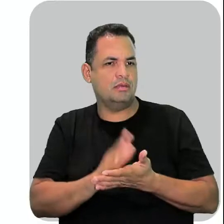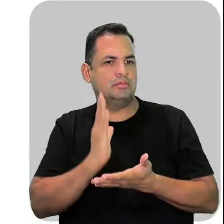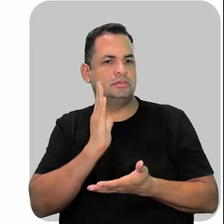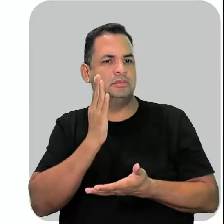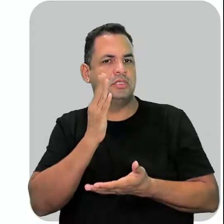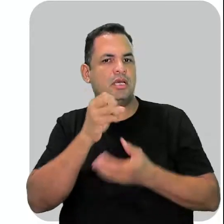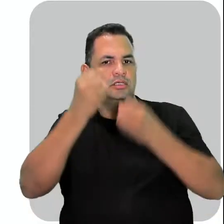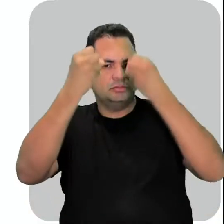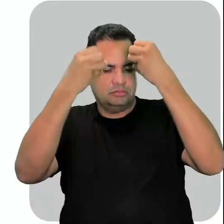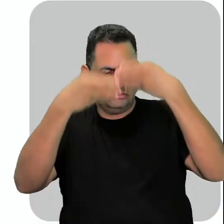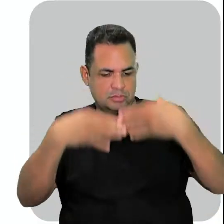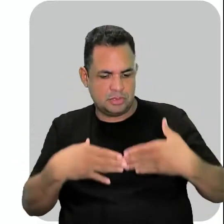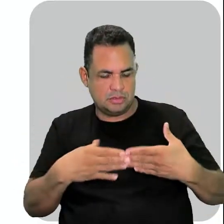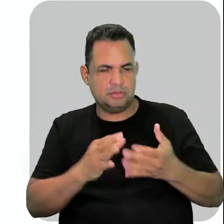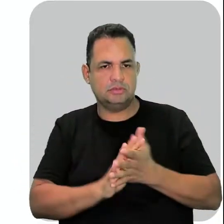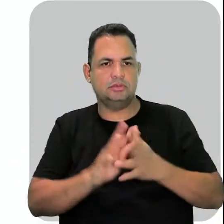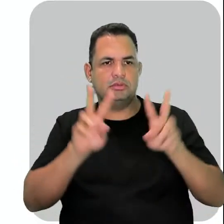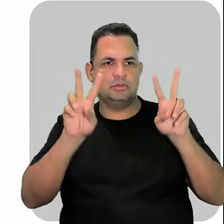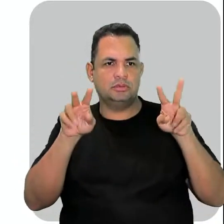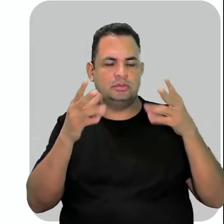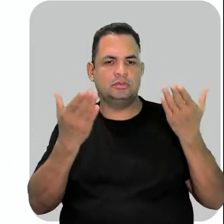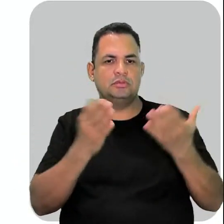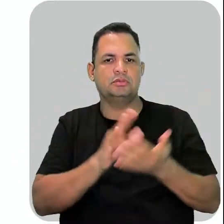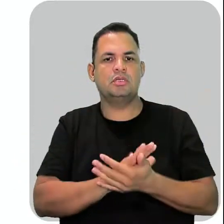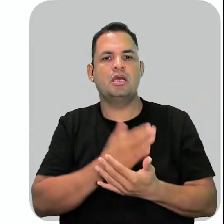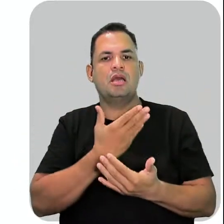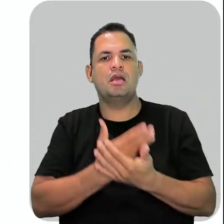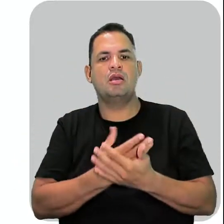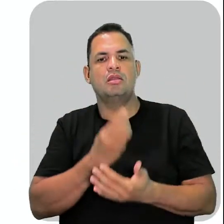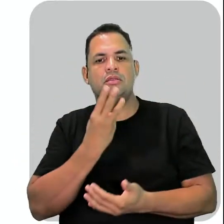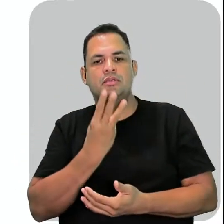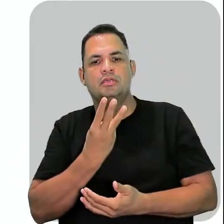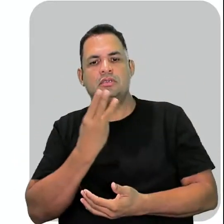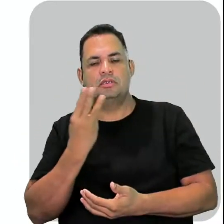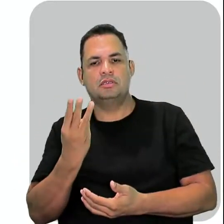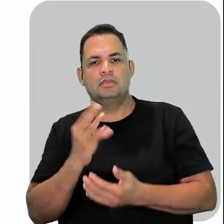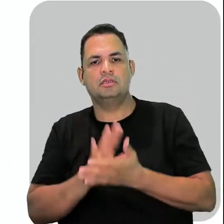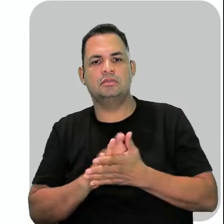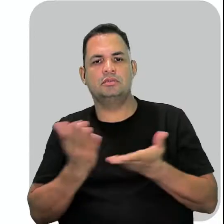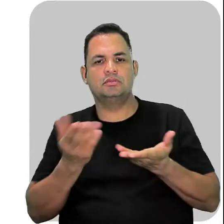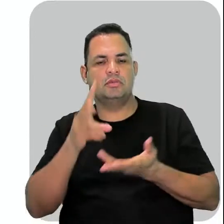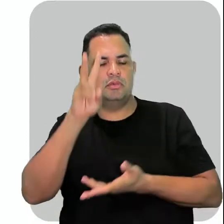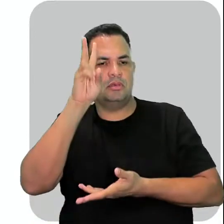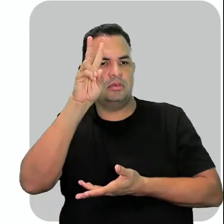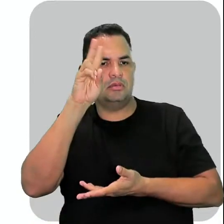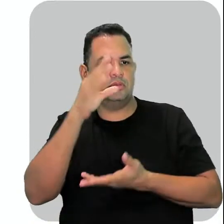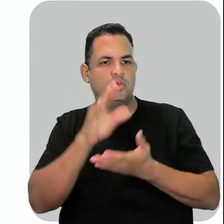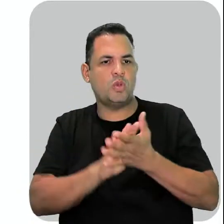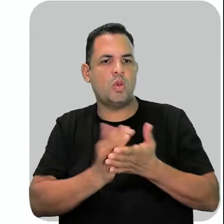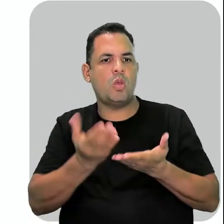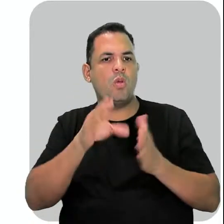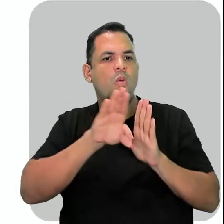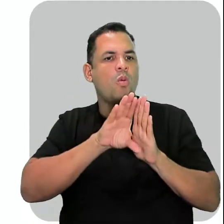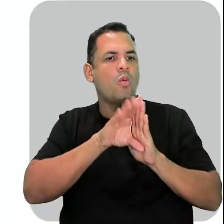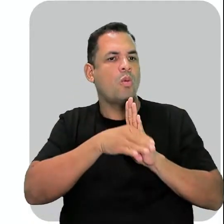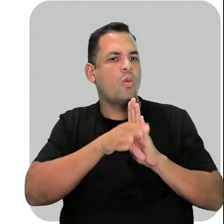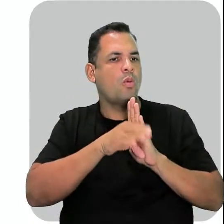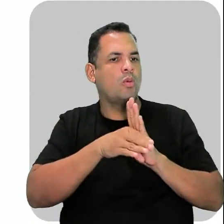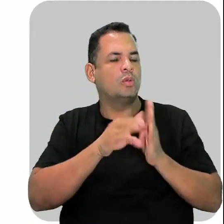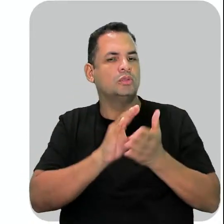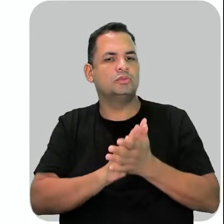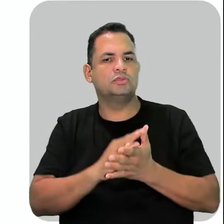já ter falado sobre esse assunto na aula 33, nós vamos aqui relembrar o conceito